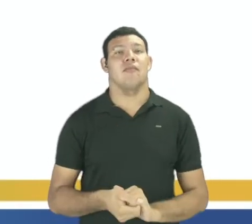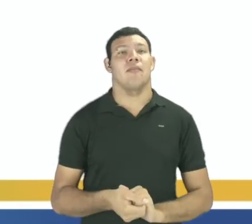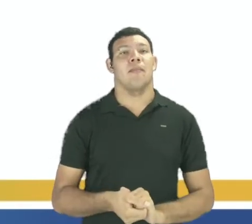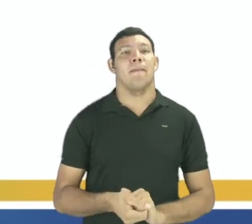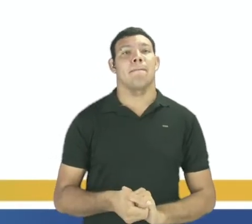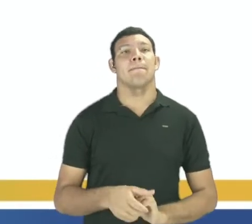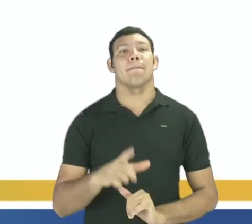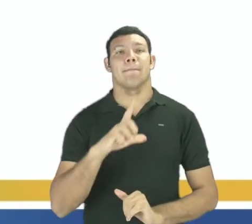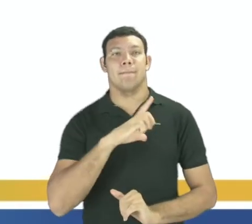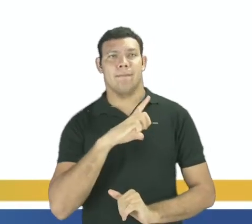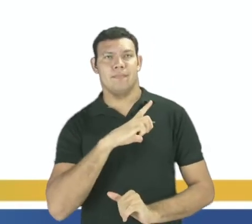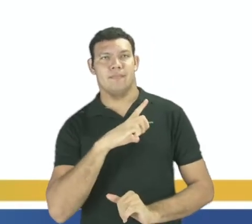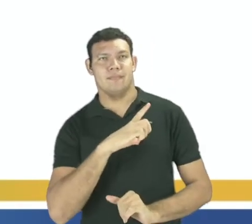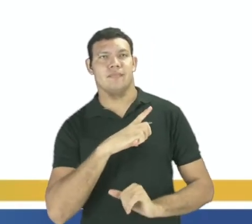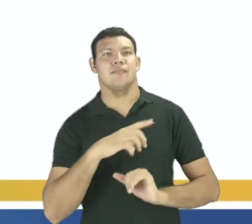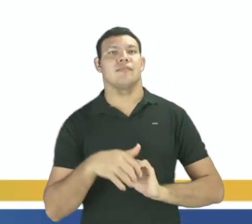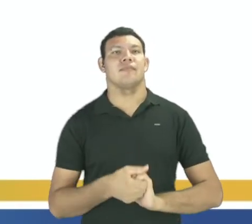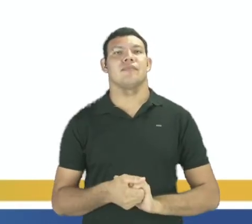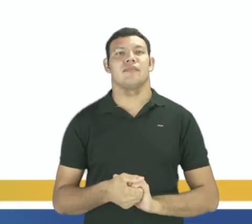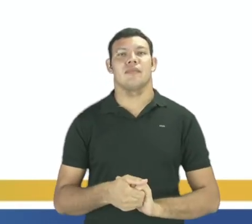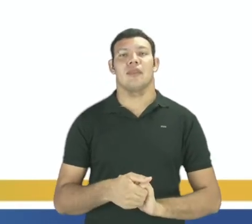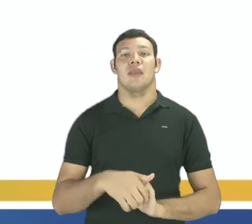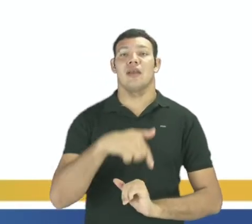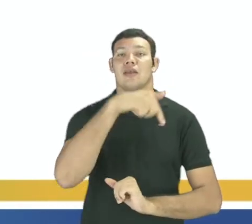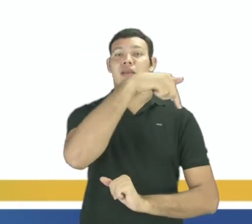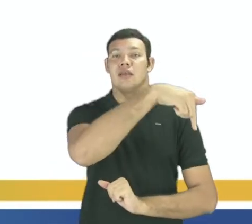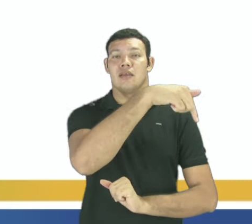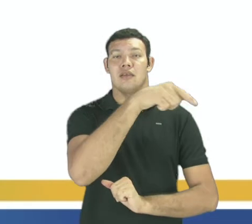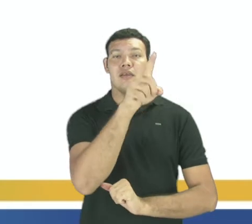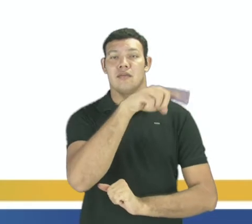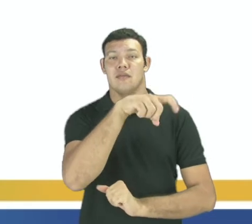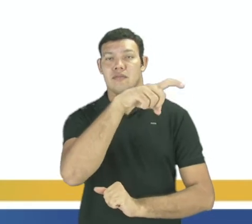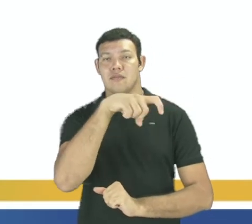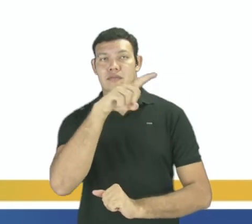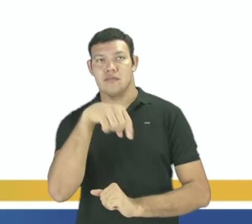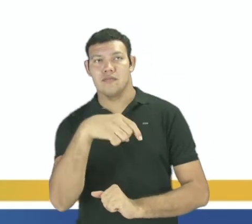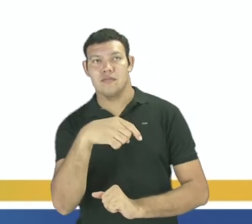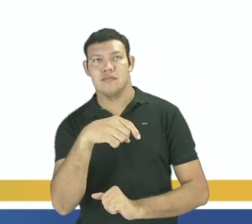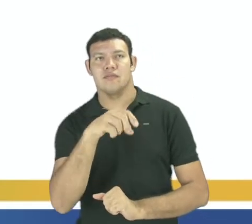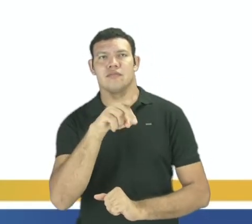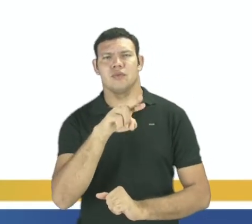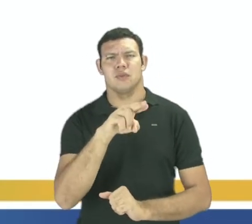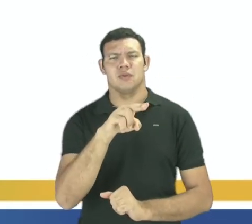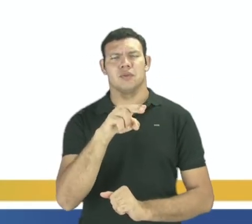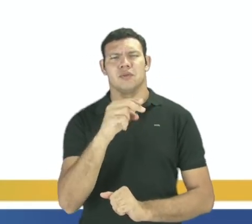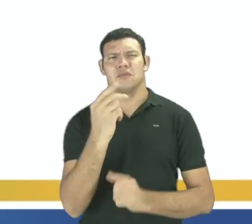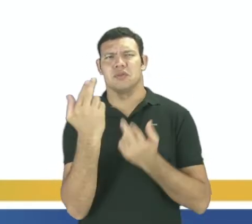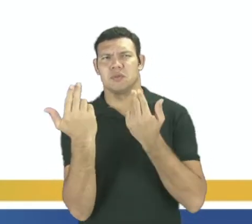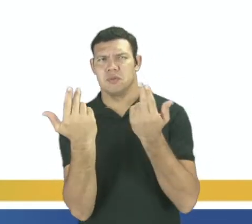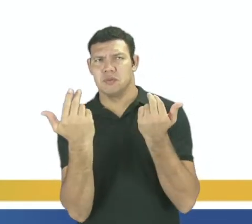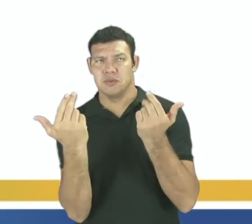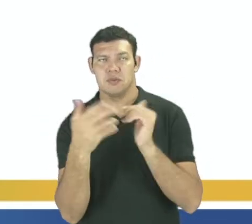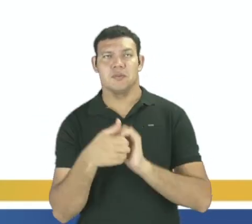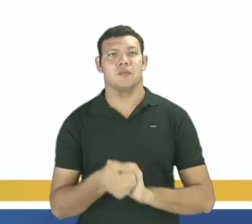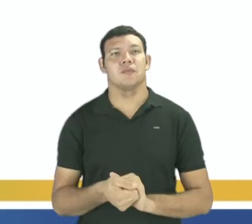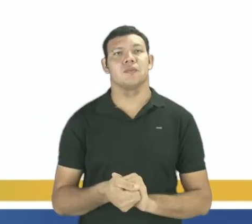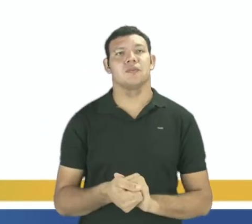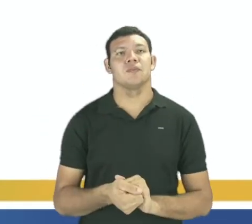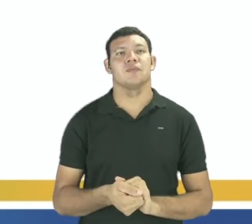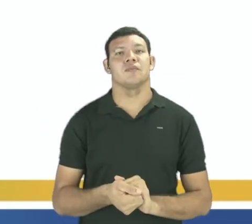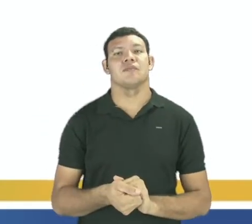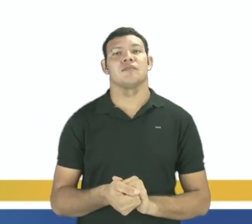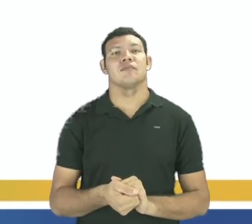Nós temos também o q de x, e aí nós temos também um polinômio bem idêntico ao anterior. Só o que